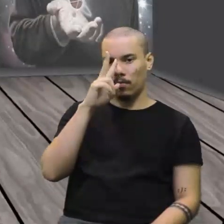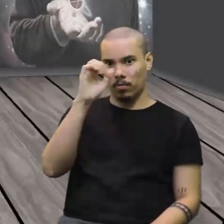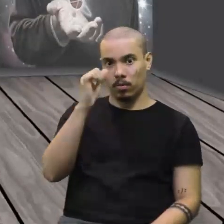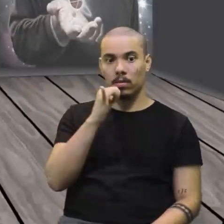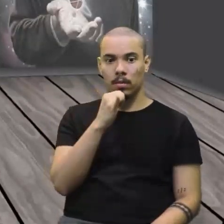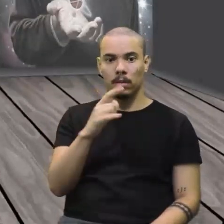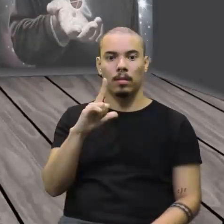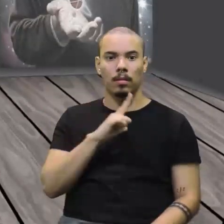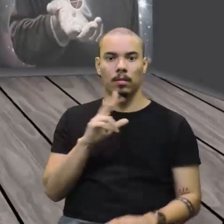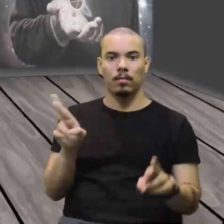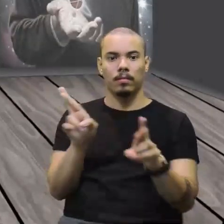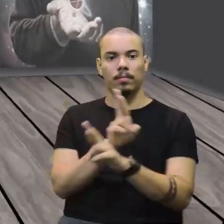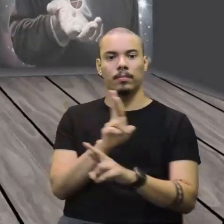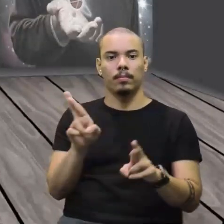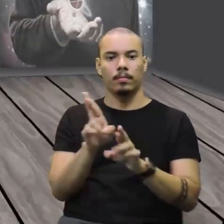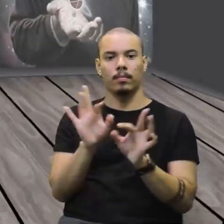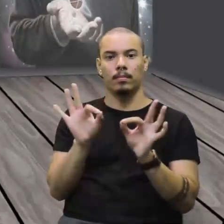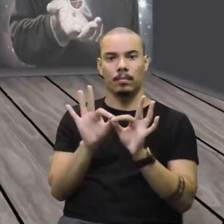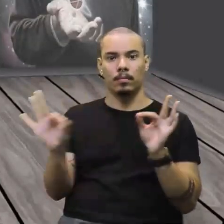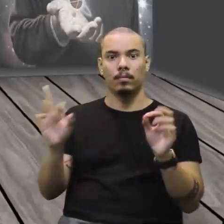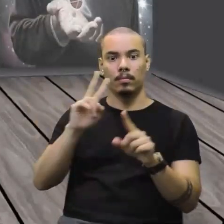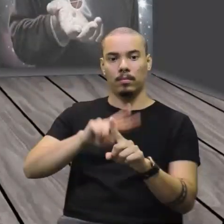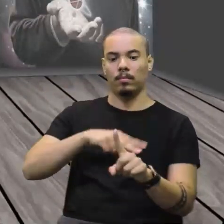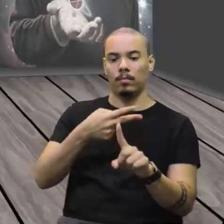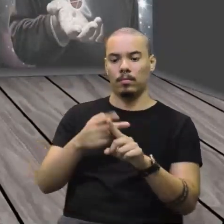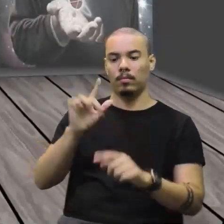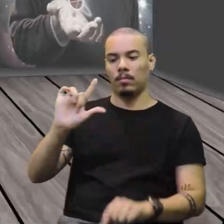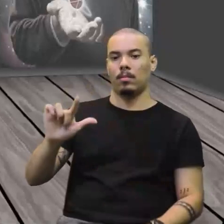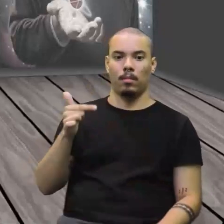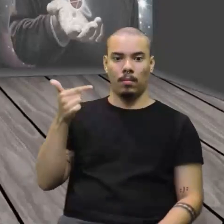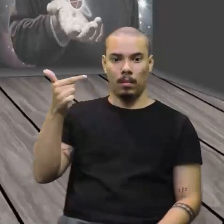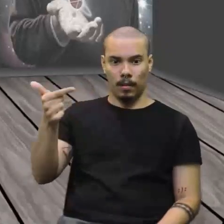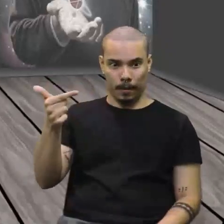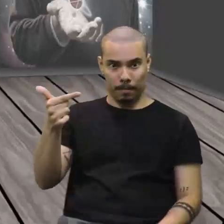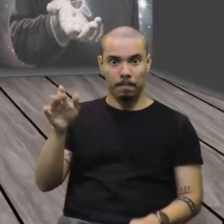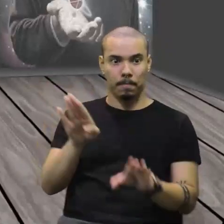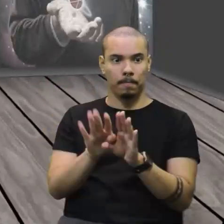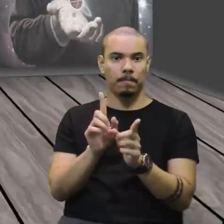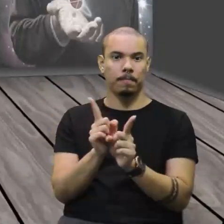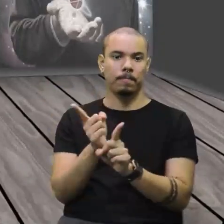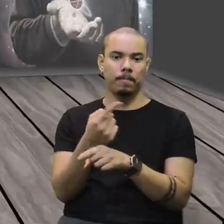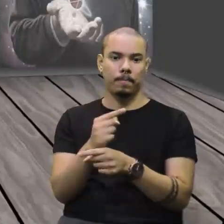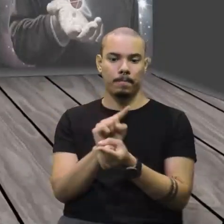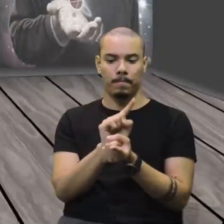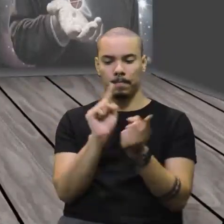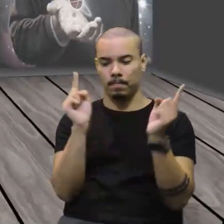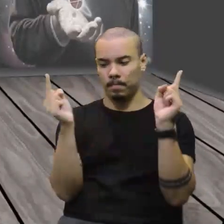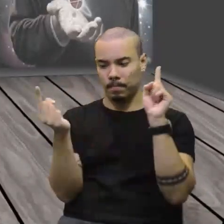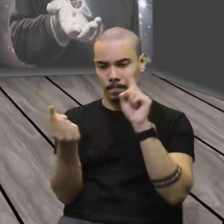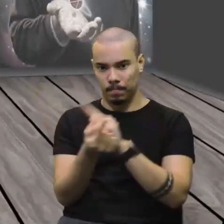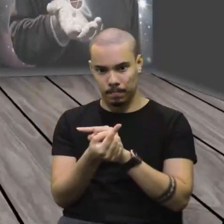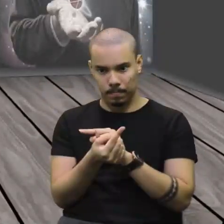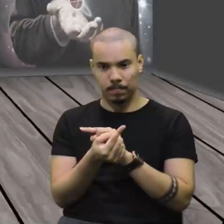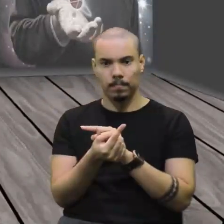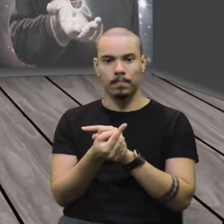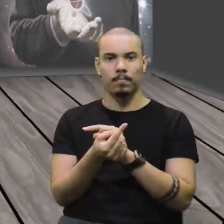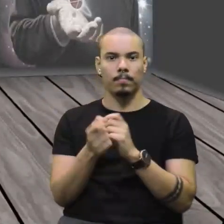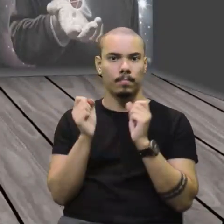tem um relacionamento com a distância ao quadrado. E inversamente. Isso, inversamente a